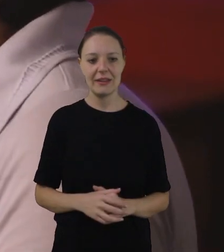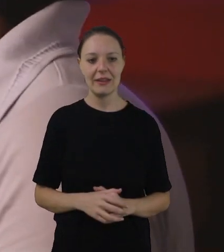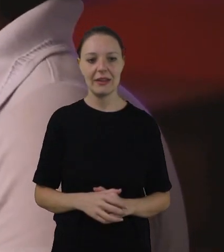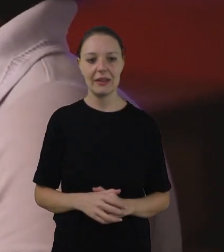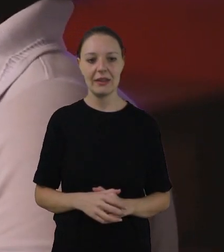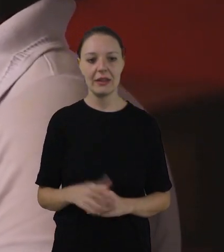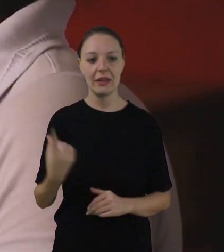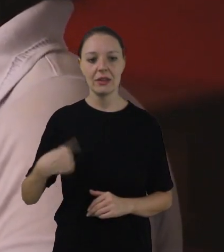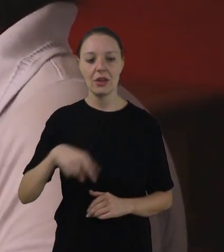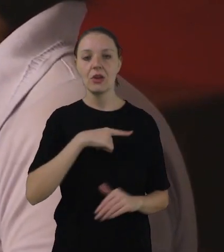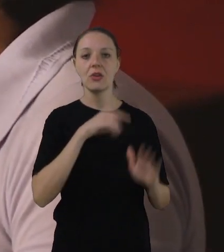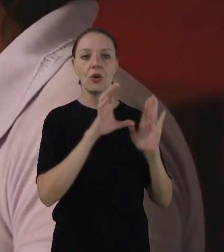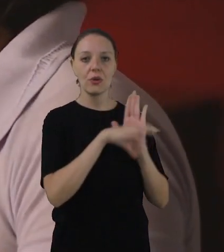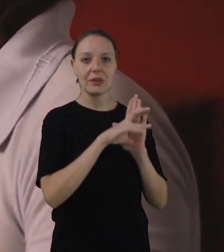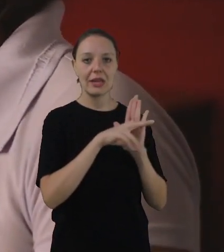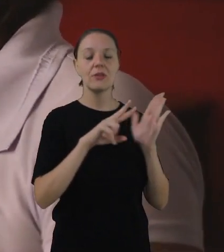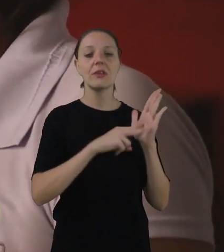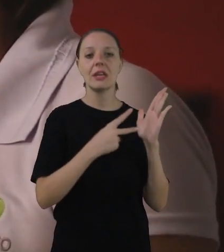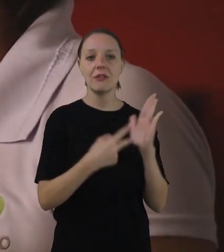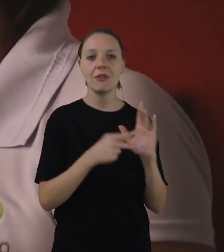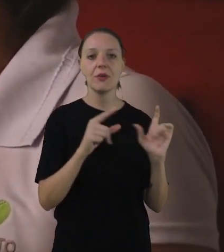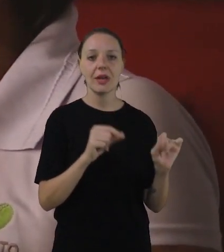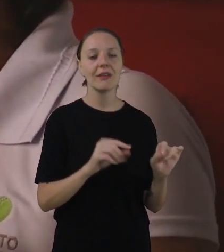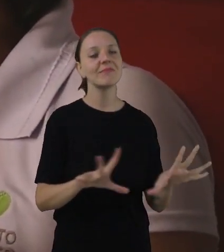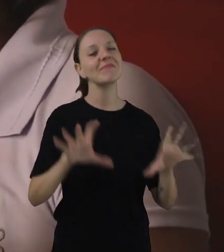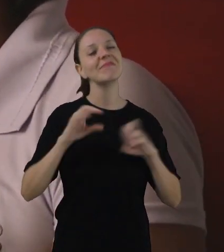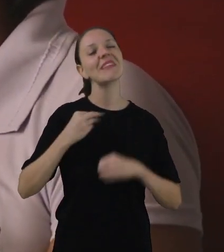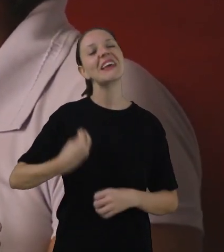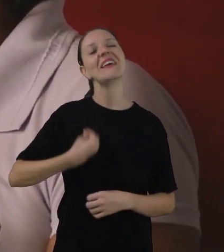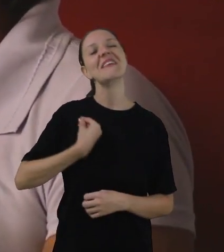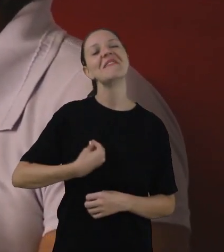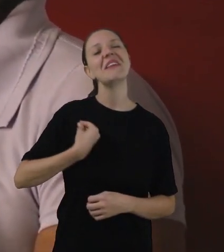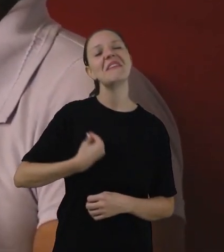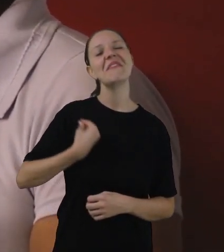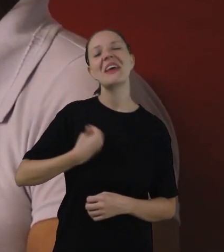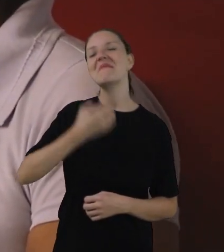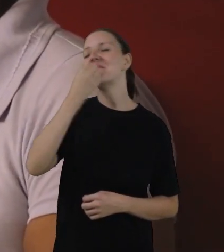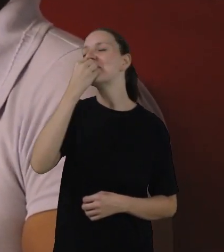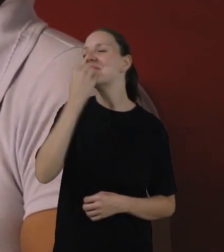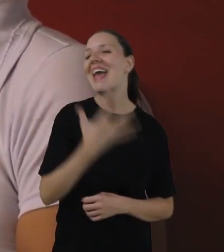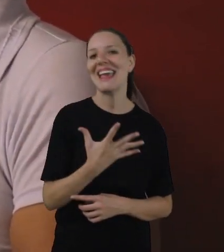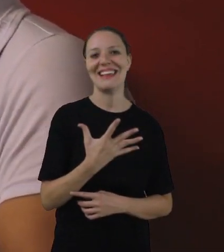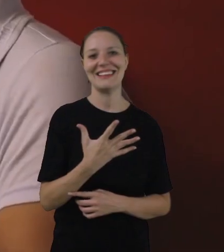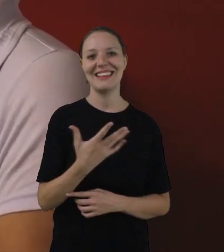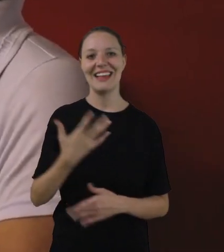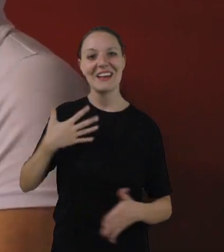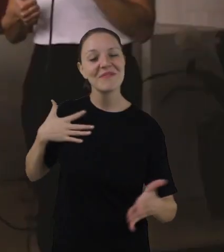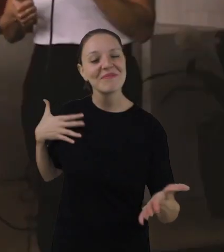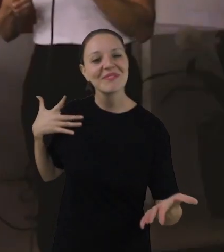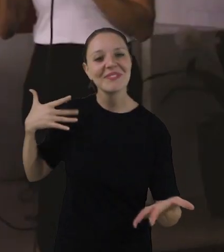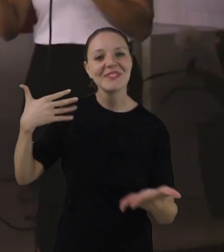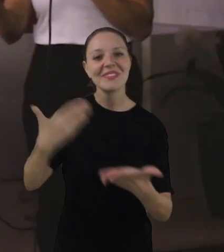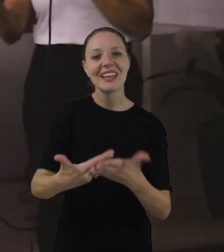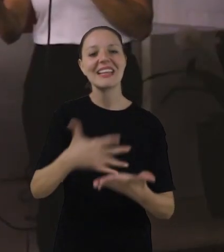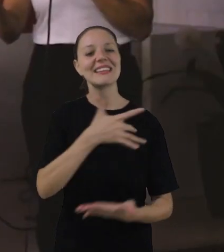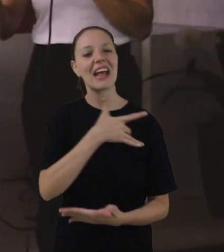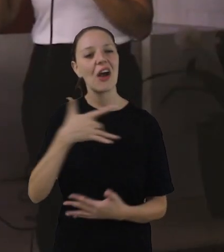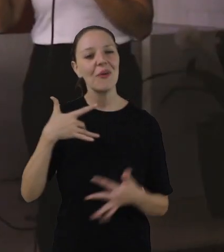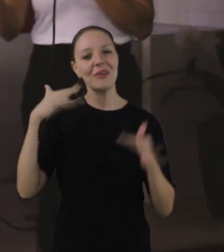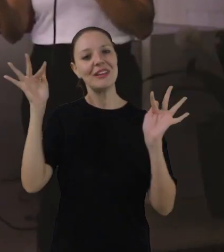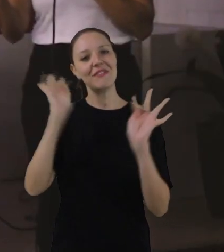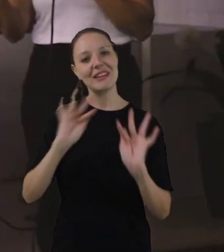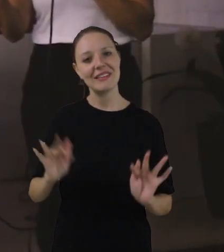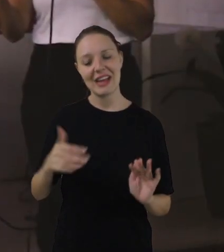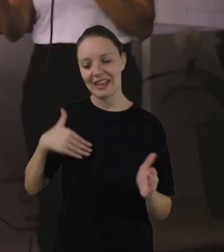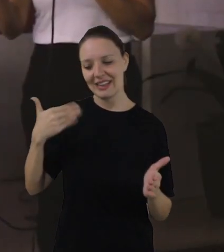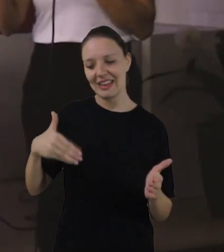vocês. Quando a gente fala de Ikigai, é viver bem. É o que eu faço para chegar lá, mas vivendo bem, com saúde,